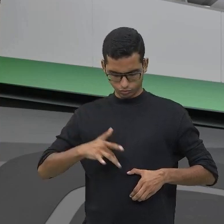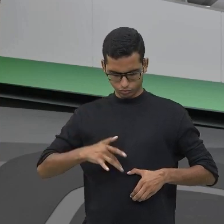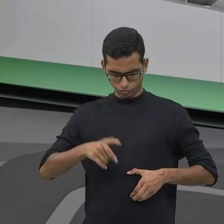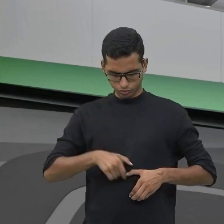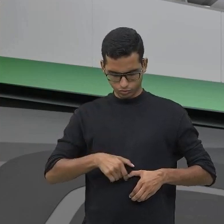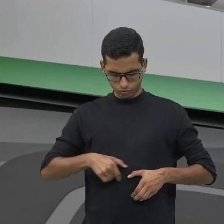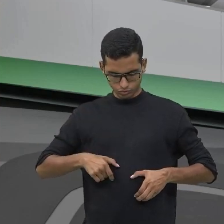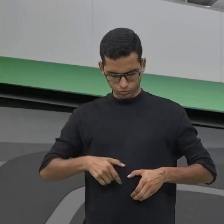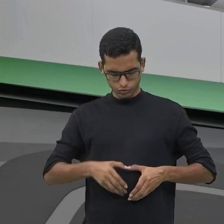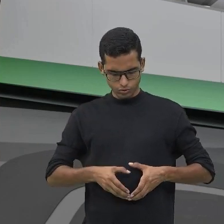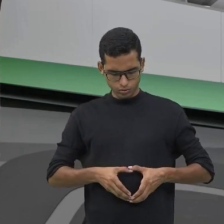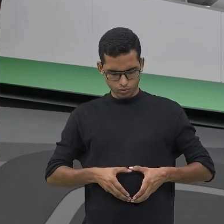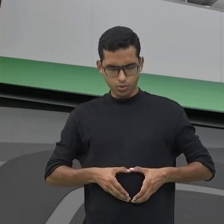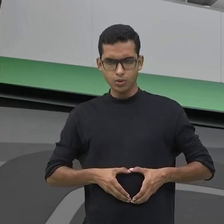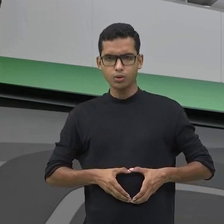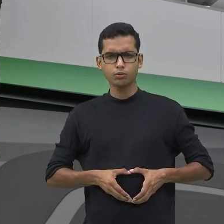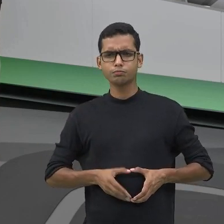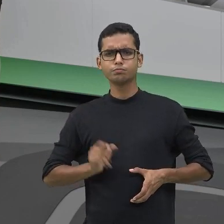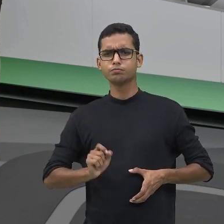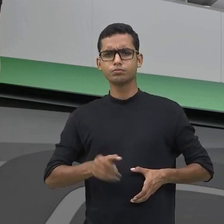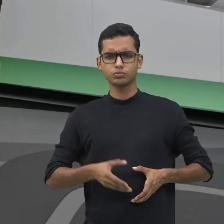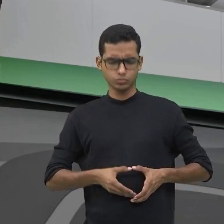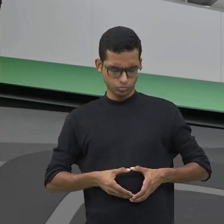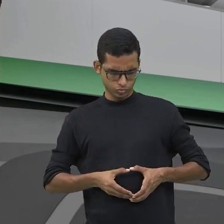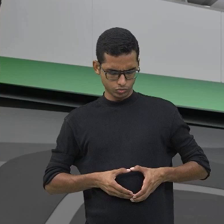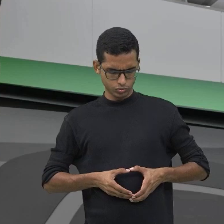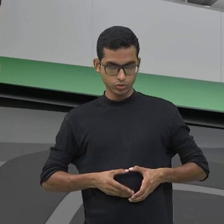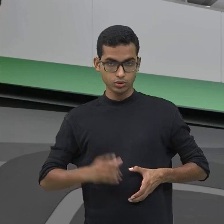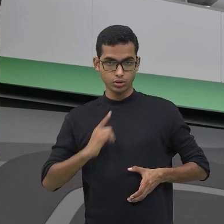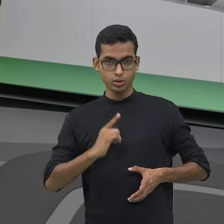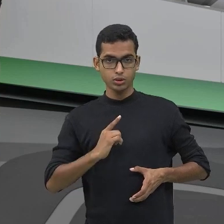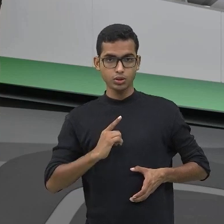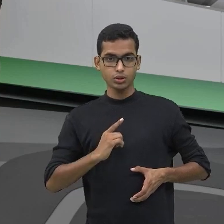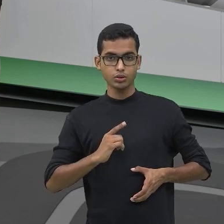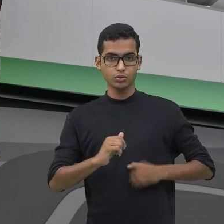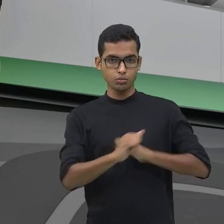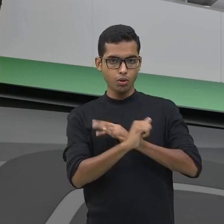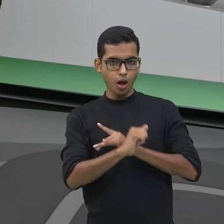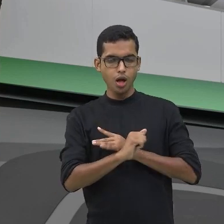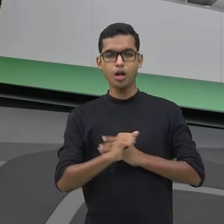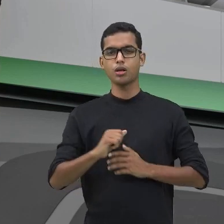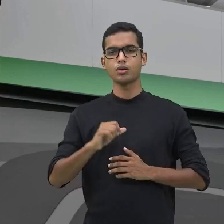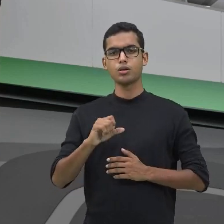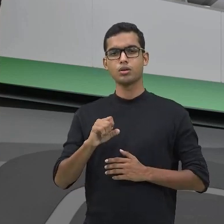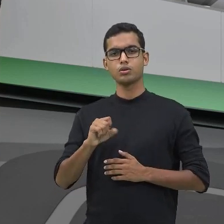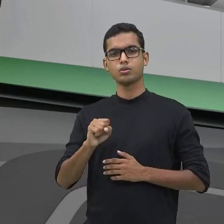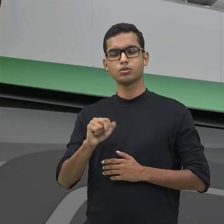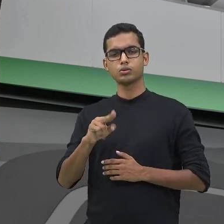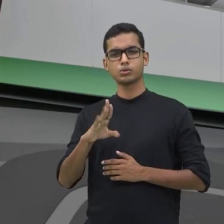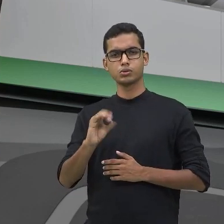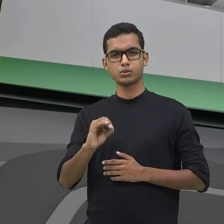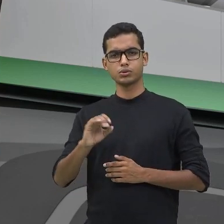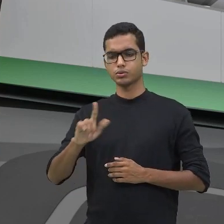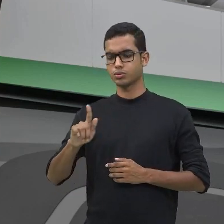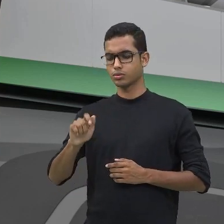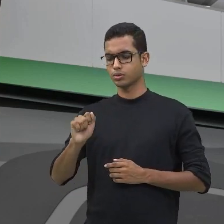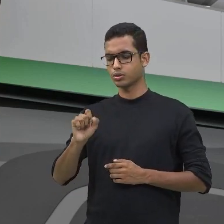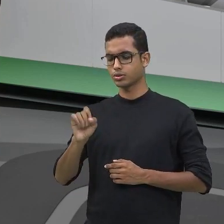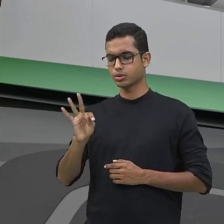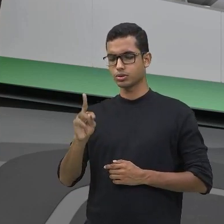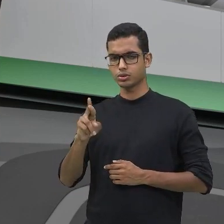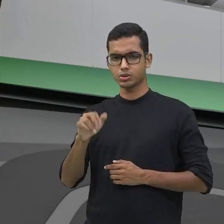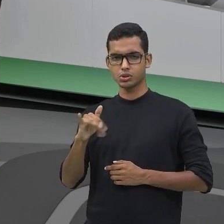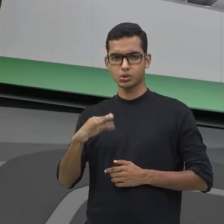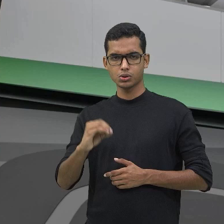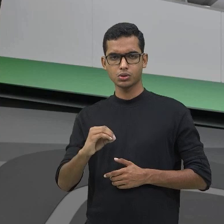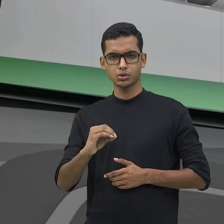estômago? O alimento ele vai receber um suco poderosíssimo chamado de suco gástrico. O